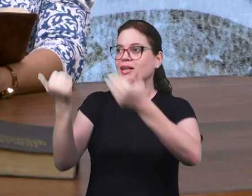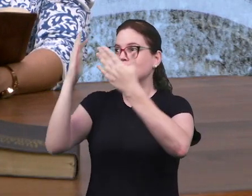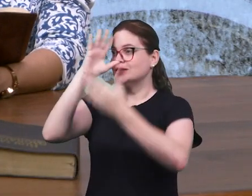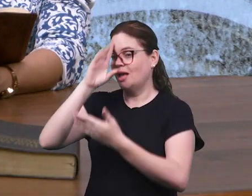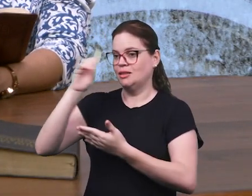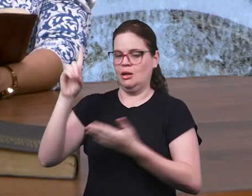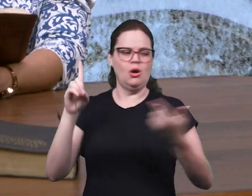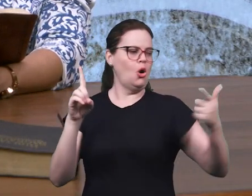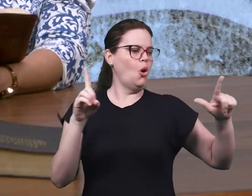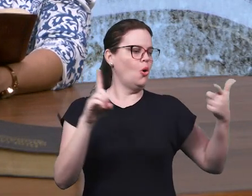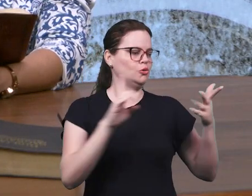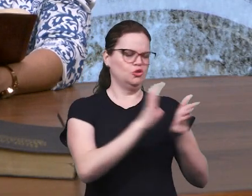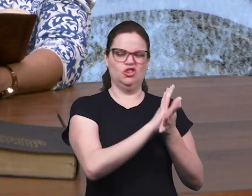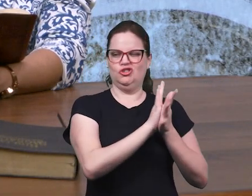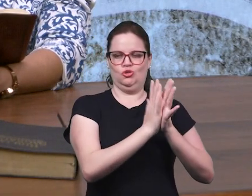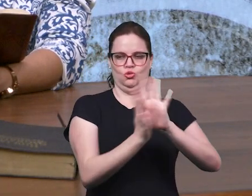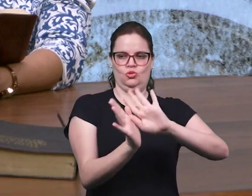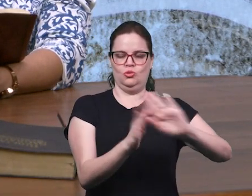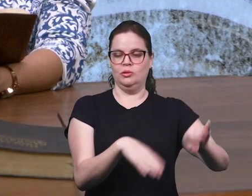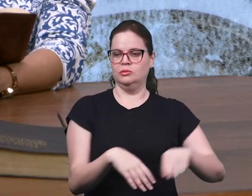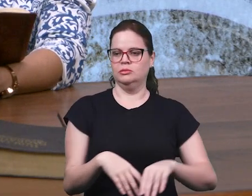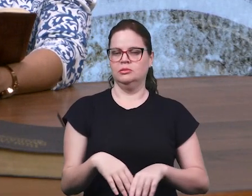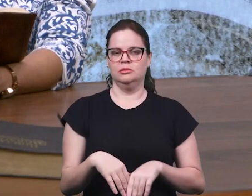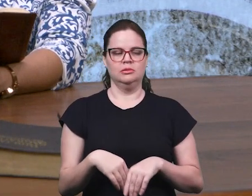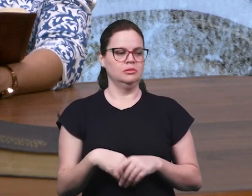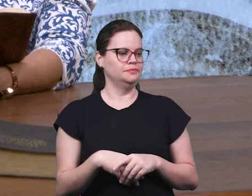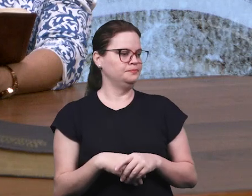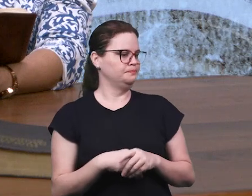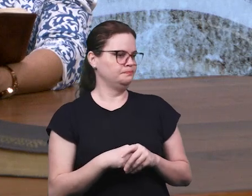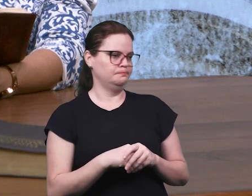totalmente. Então disse Samuel a Saul: